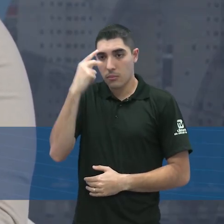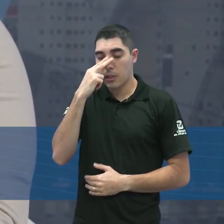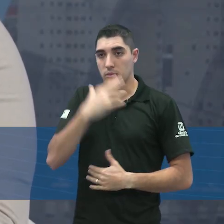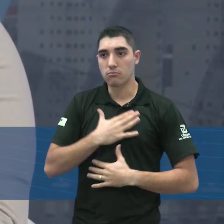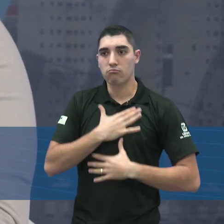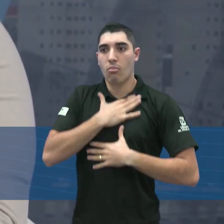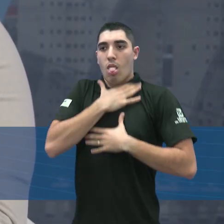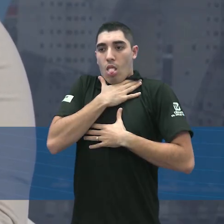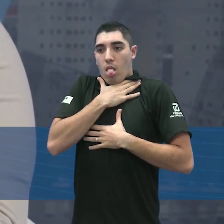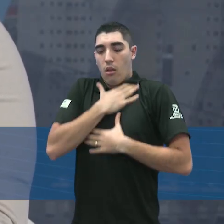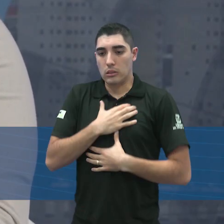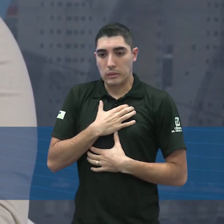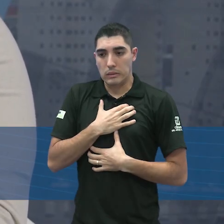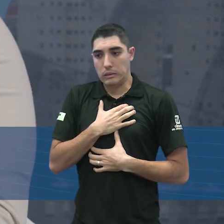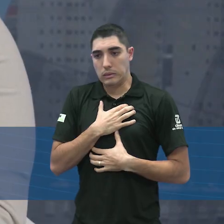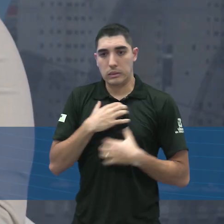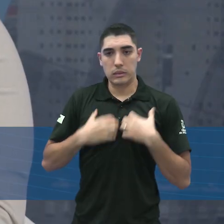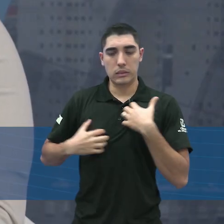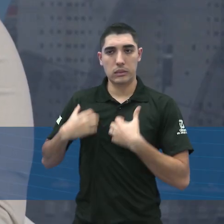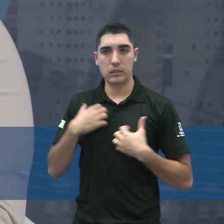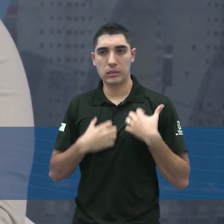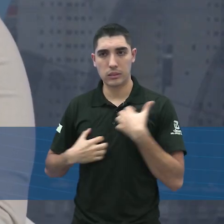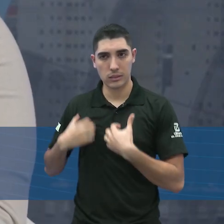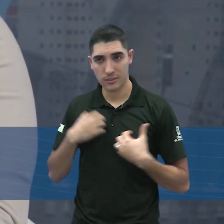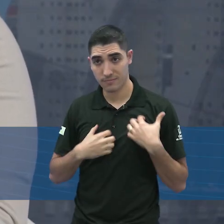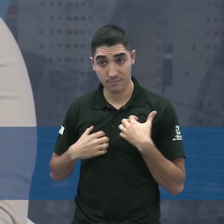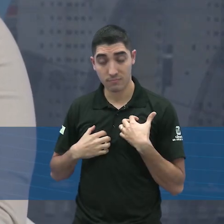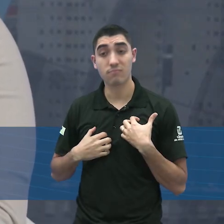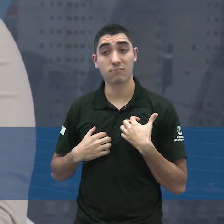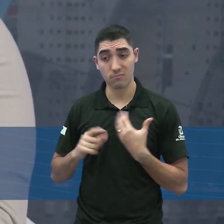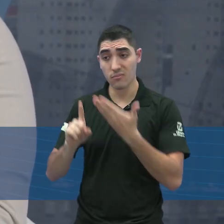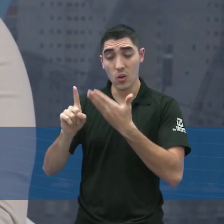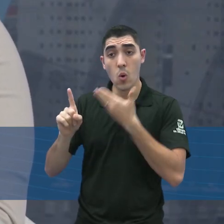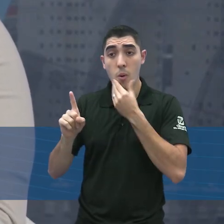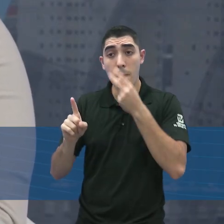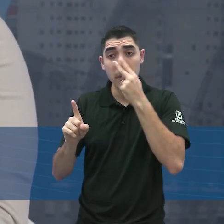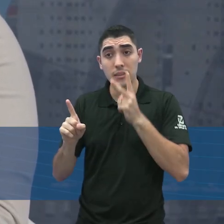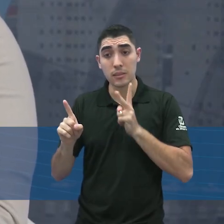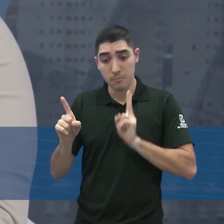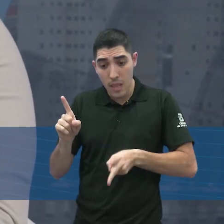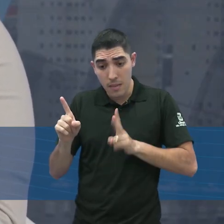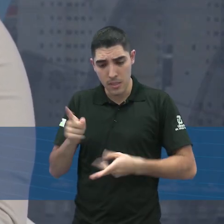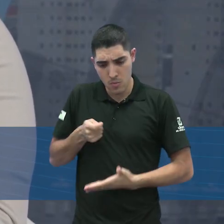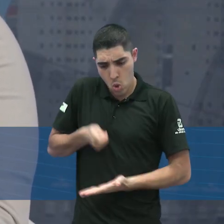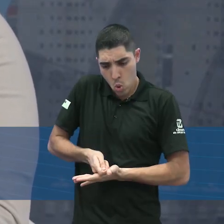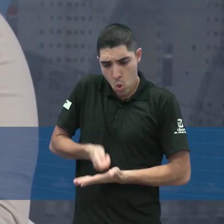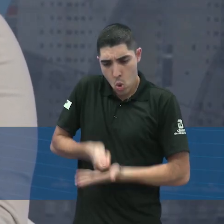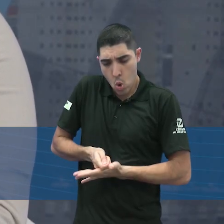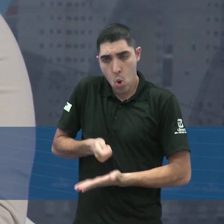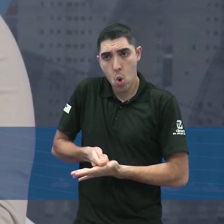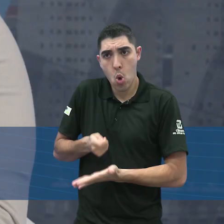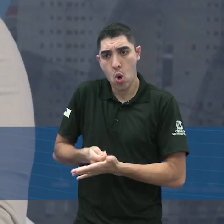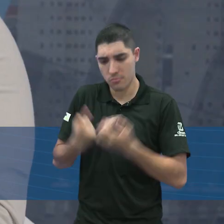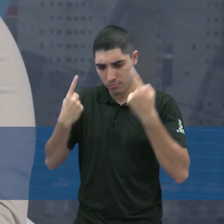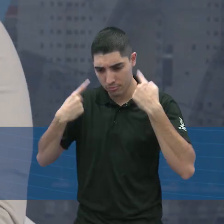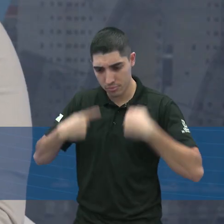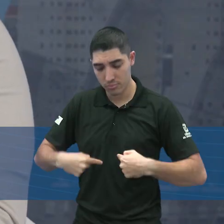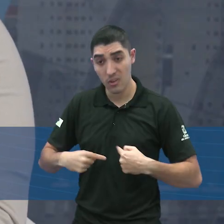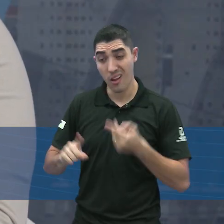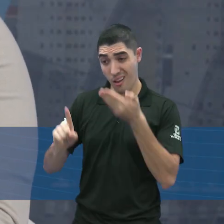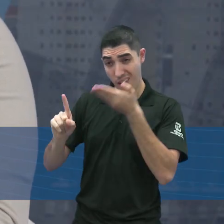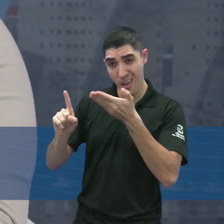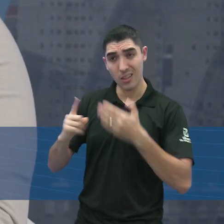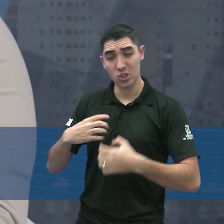tem oprimido a sua condição. Tem muitas vezes sido um status de cobrança, de autocobrança, que muitas vezes sufoca